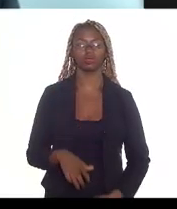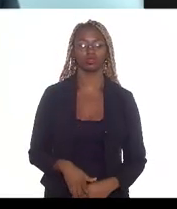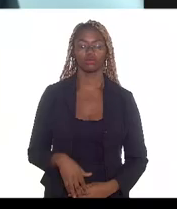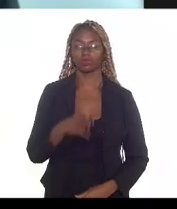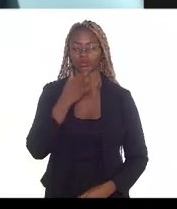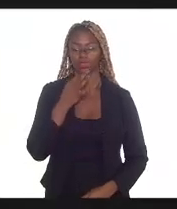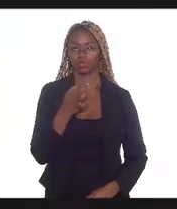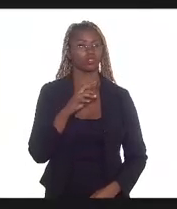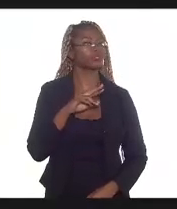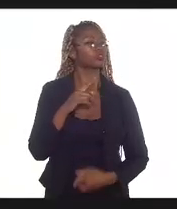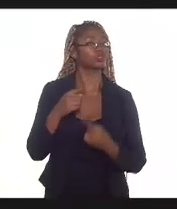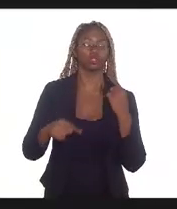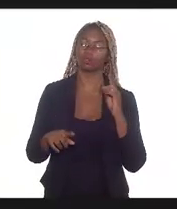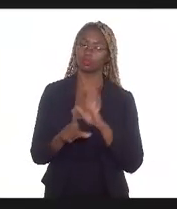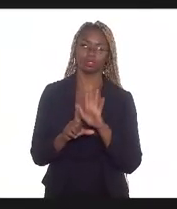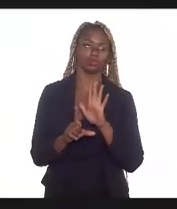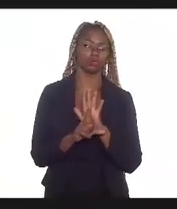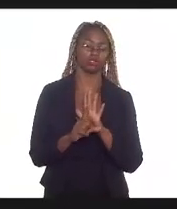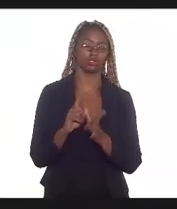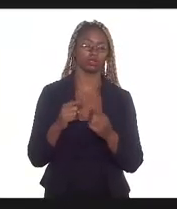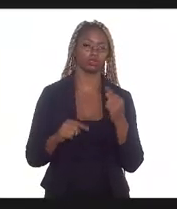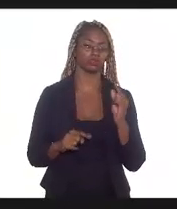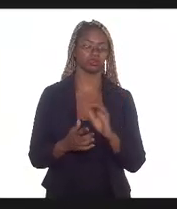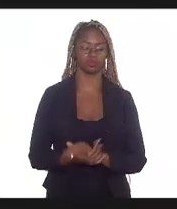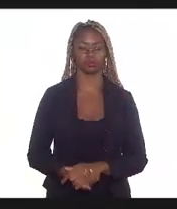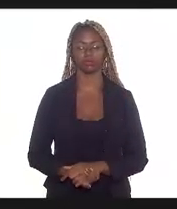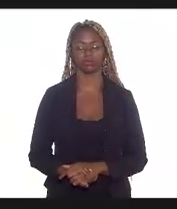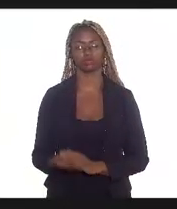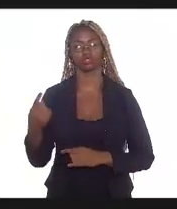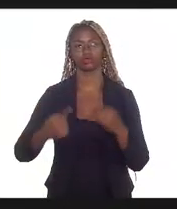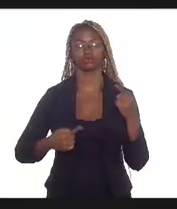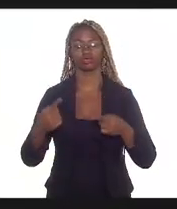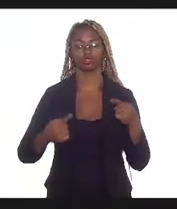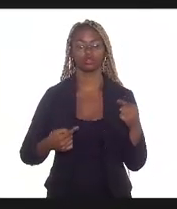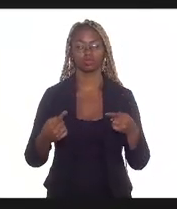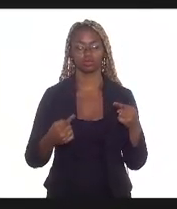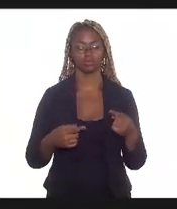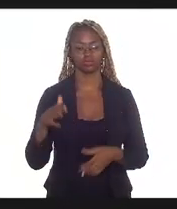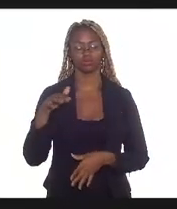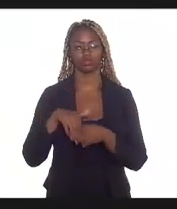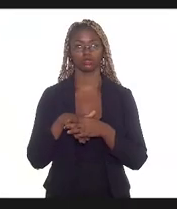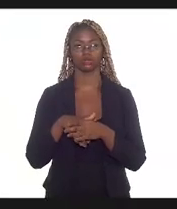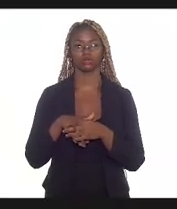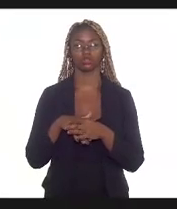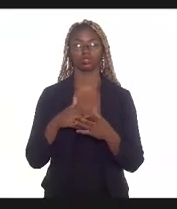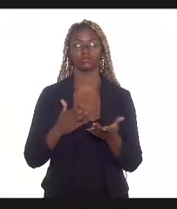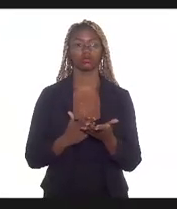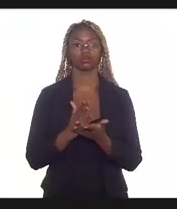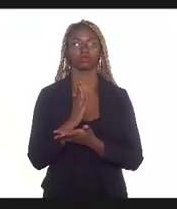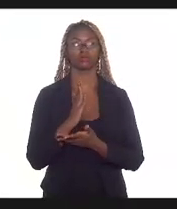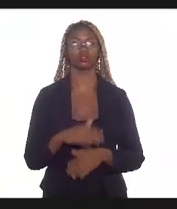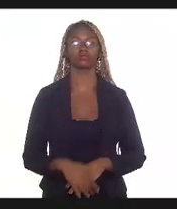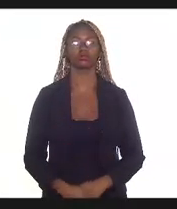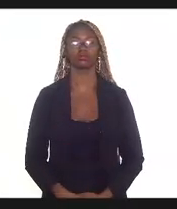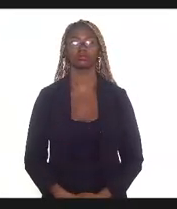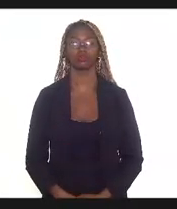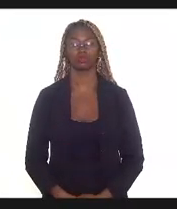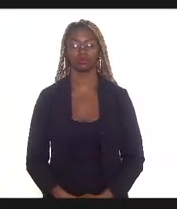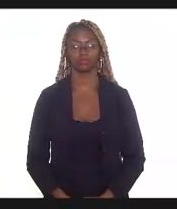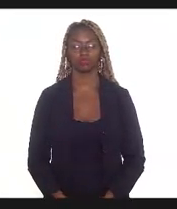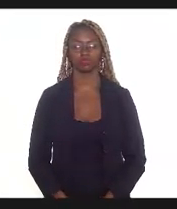é pela ilegalidade. Em discussão, Em votação, aprovado.